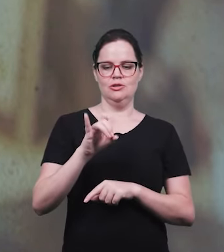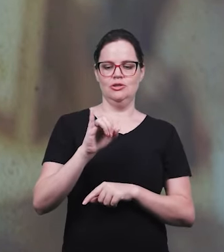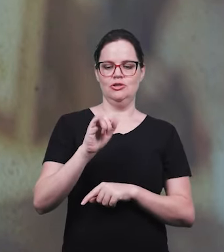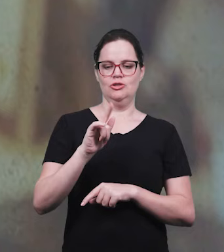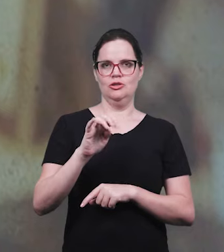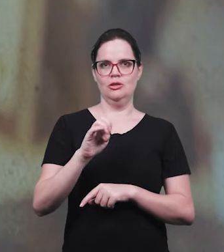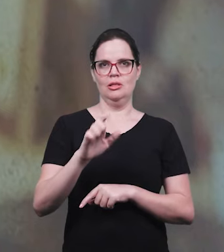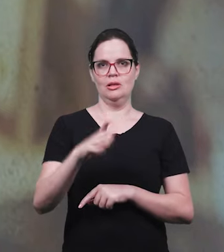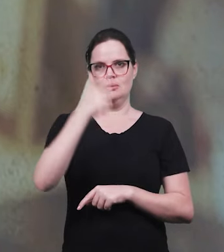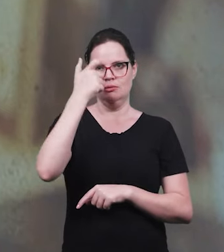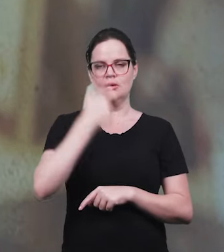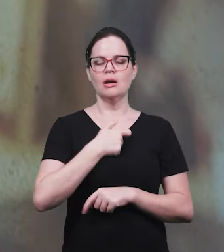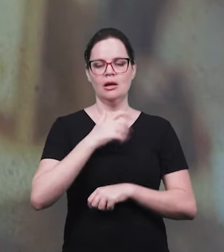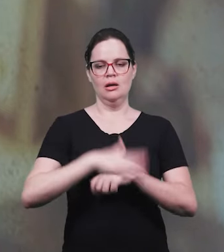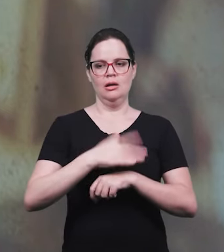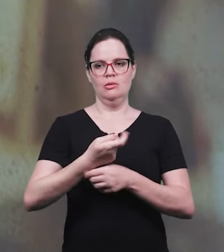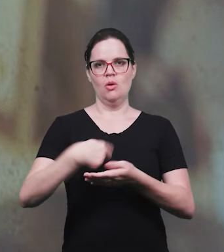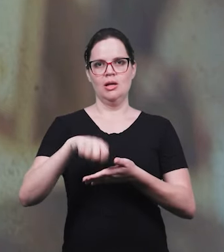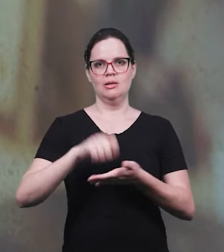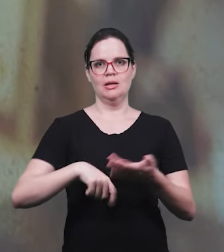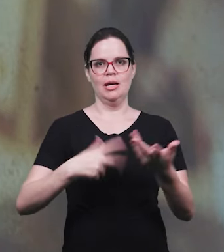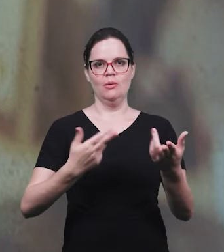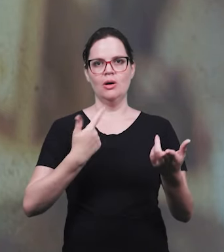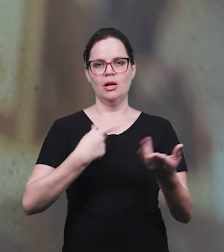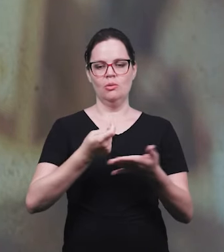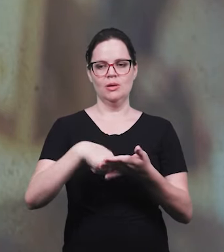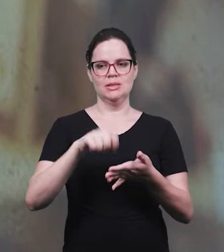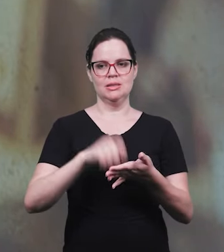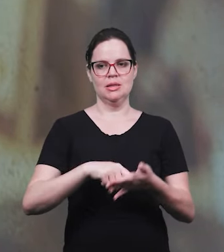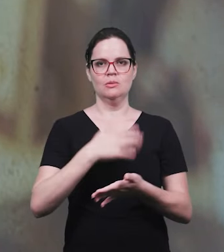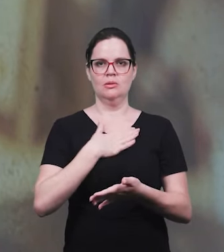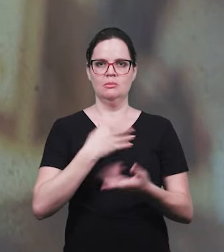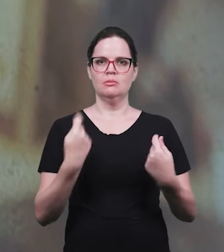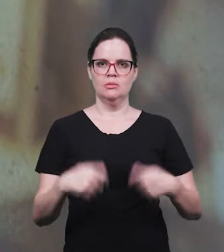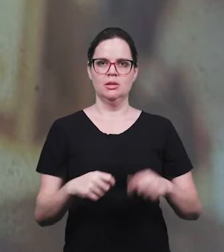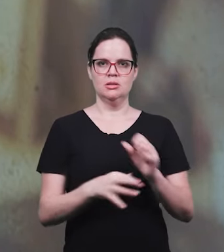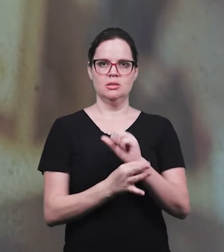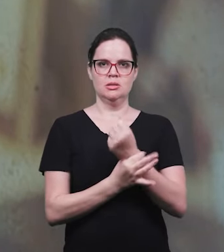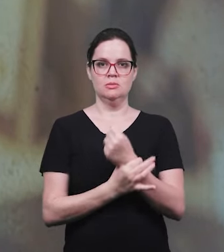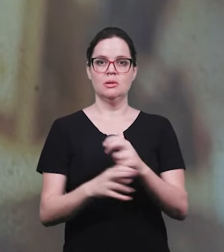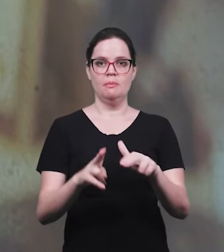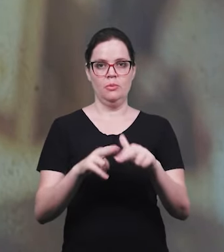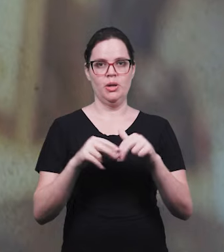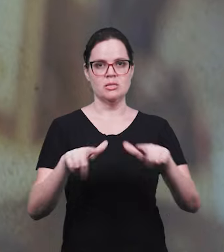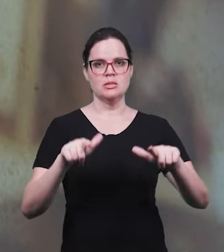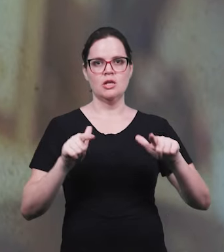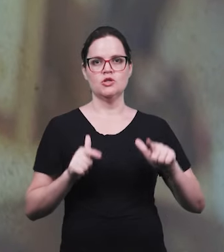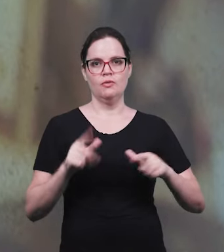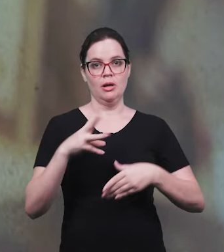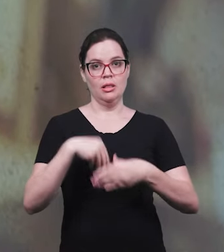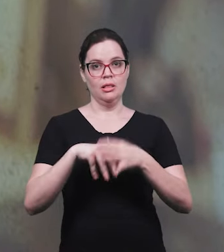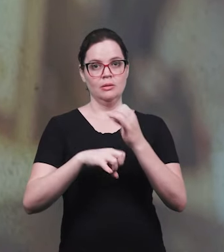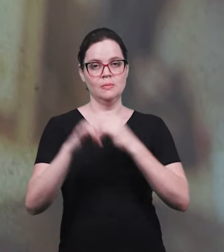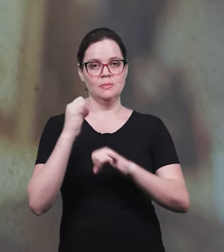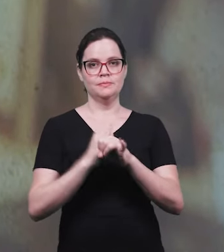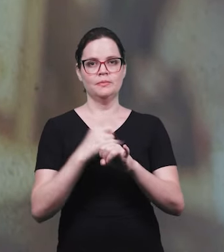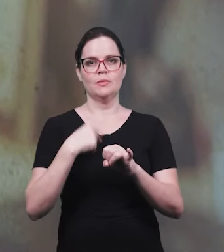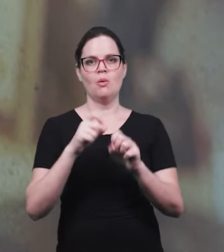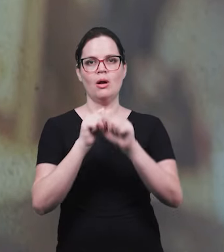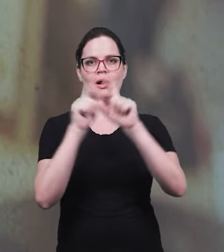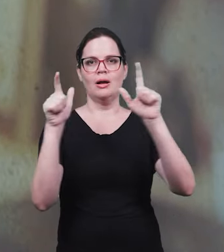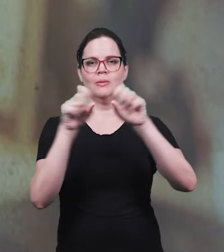que eu estou assinando como se fosse a minha assinatura digital. Exatamente. Então, por meio desse certificado, eu acesso o sistema,